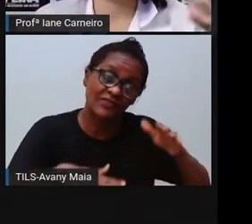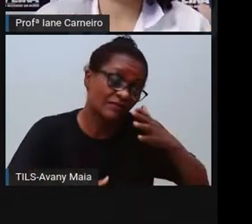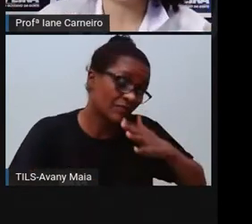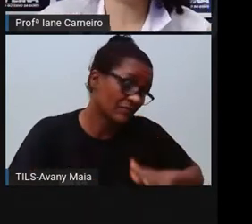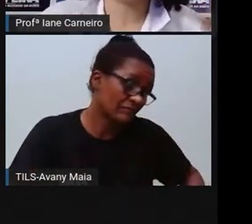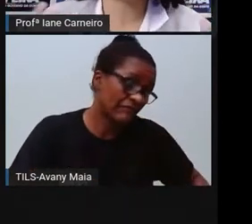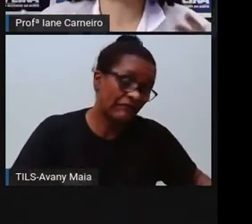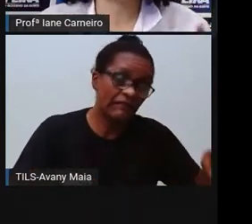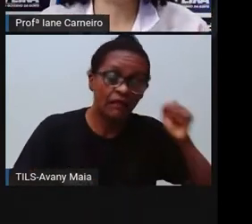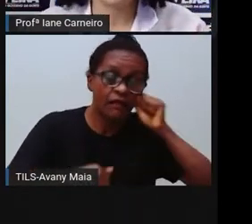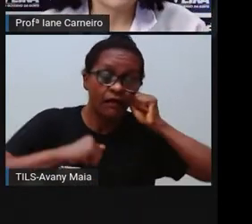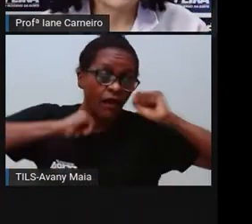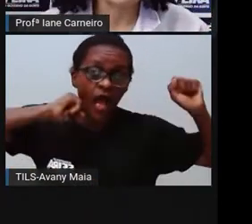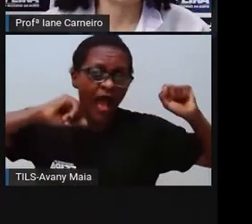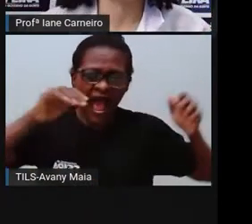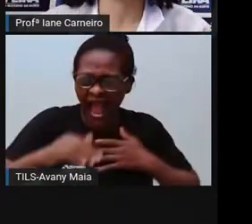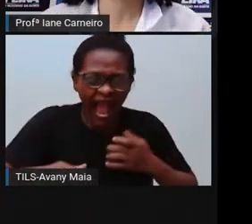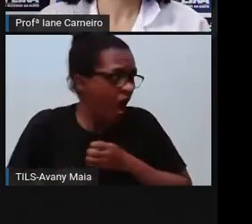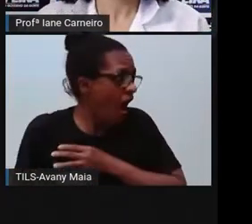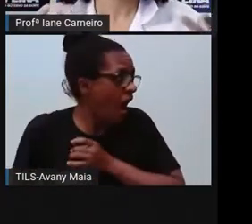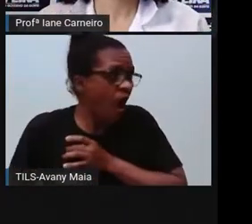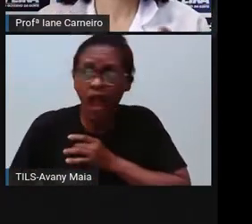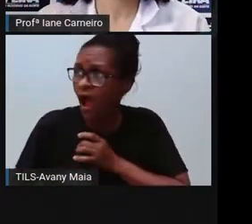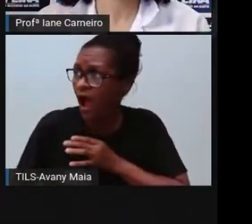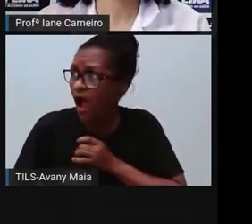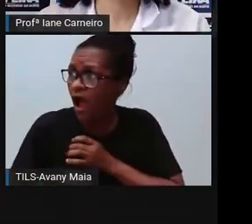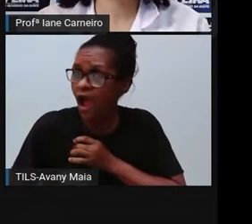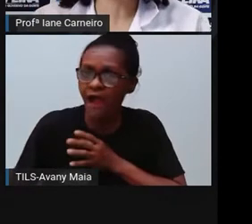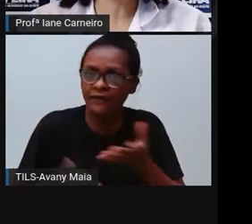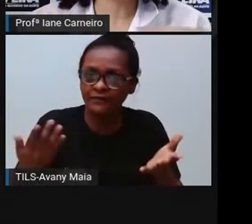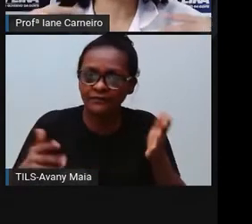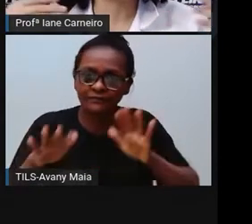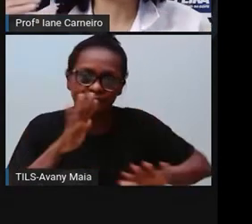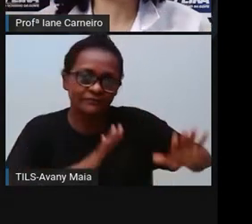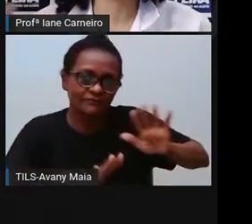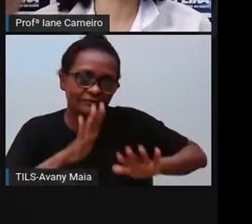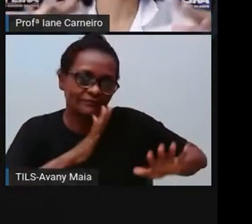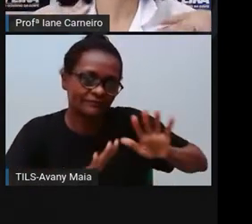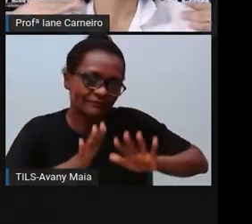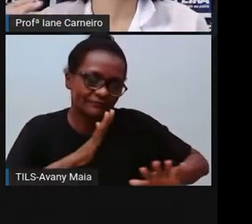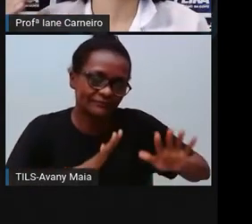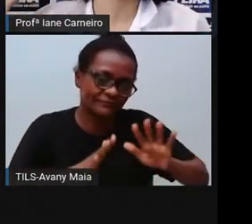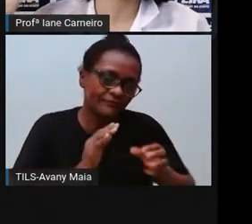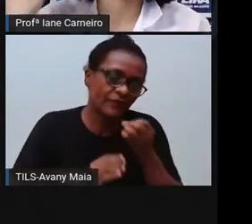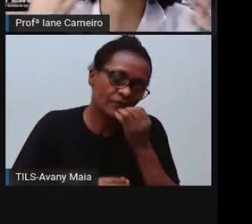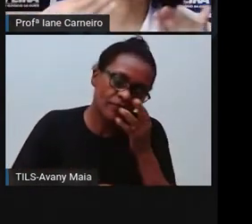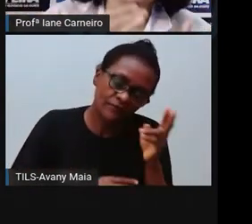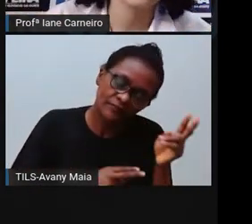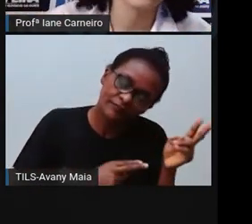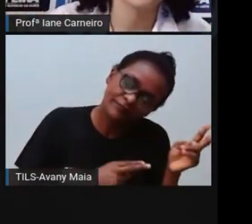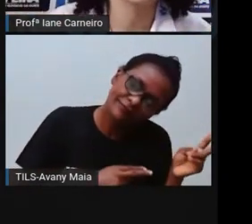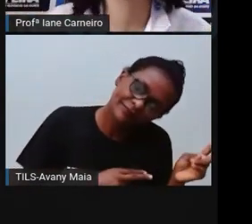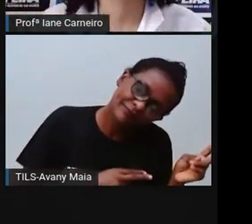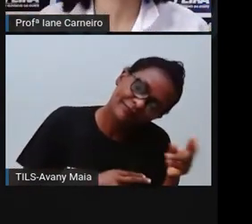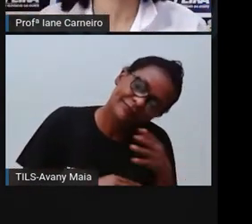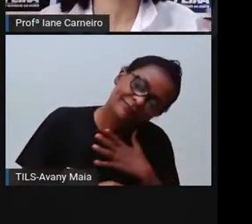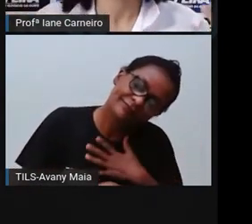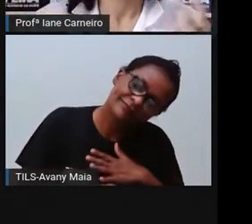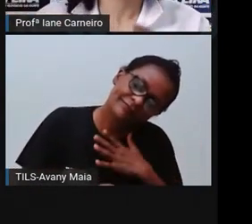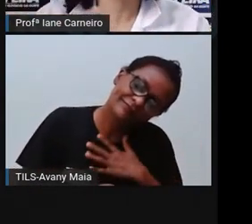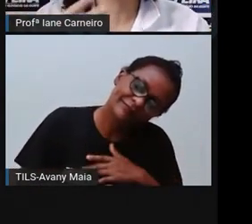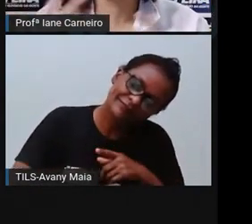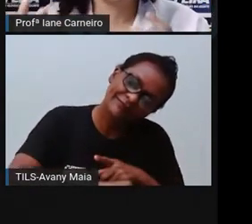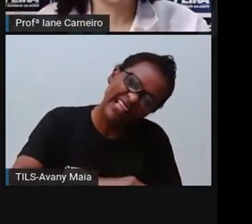acordam, às vezes acordam assustadas, né? O ideal é que a gente durma bem a noite toda. Então tem que ir dormir um pouquinho mais